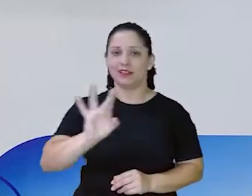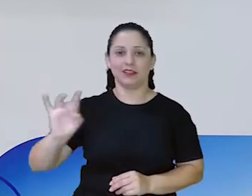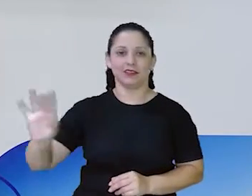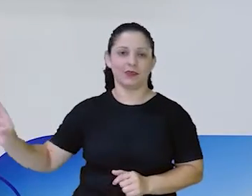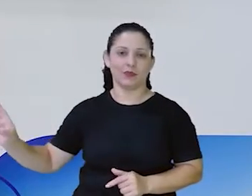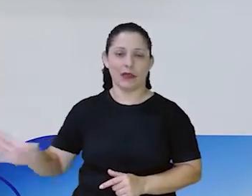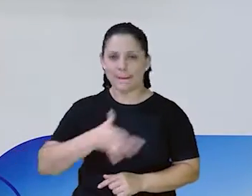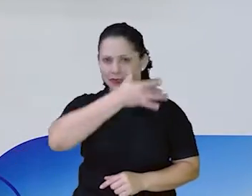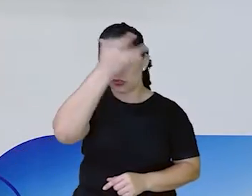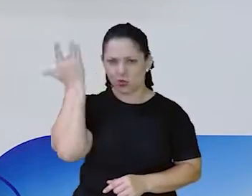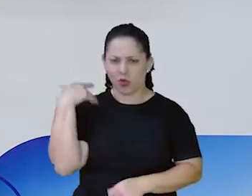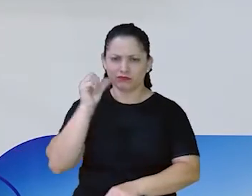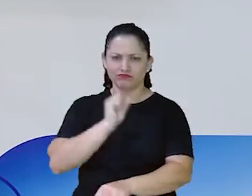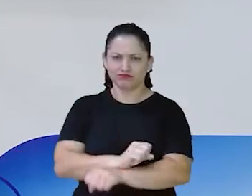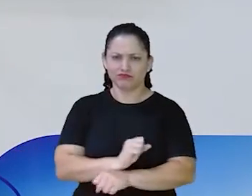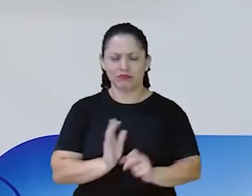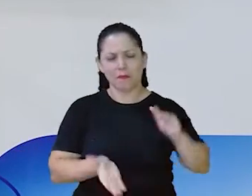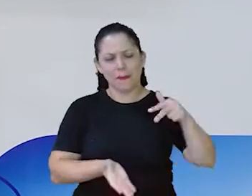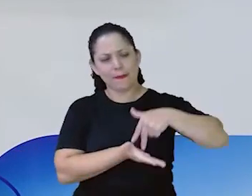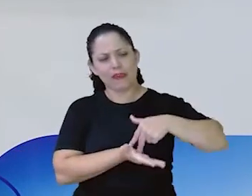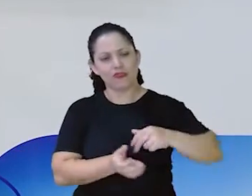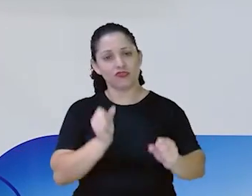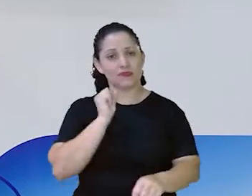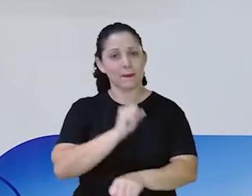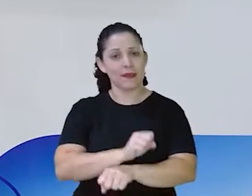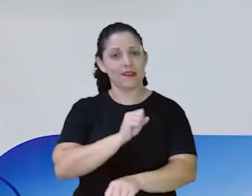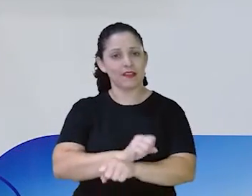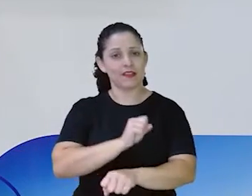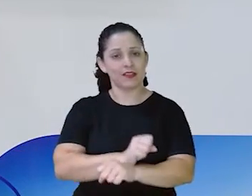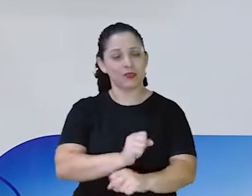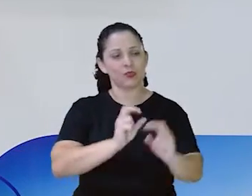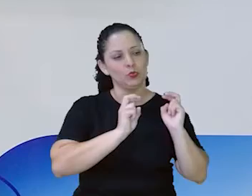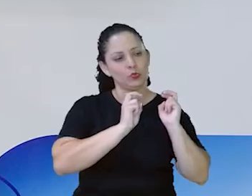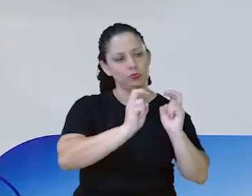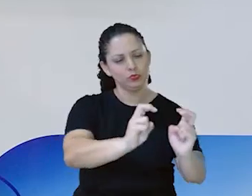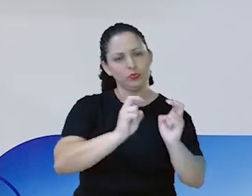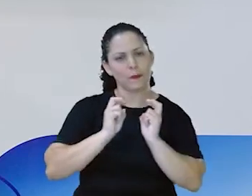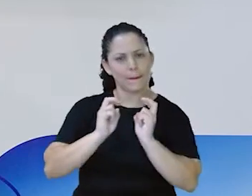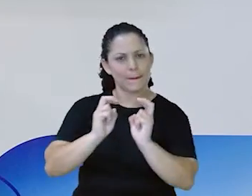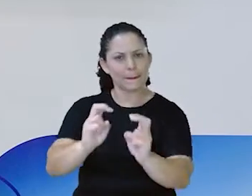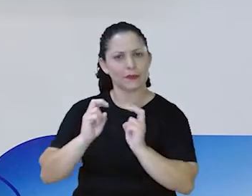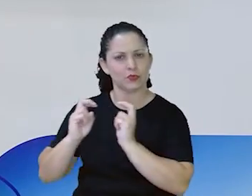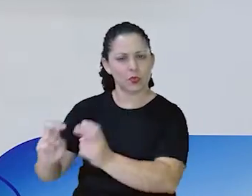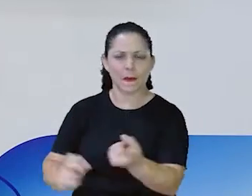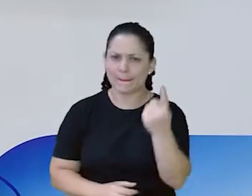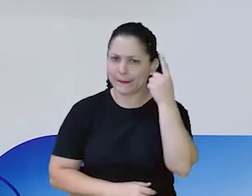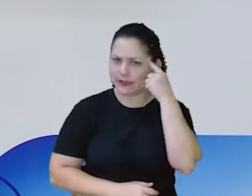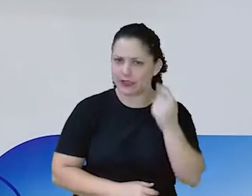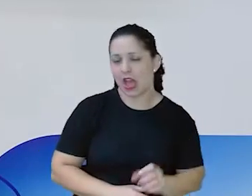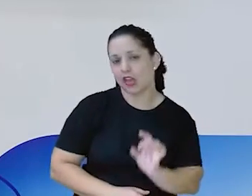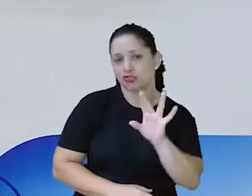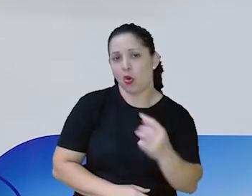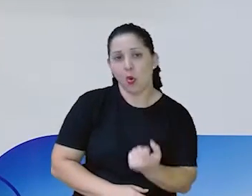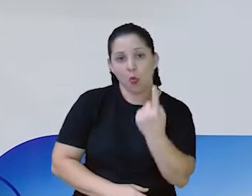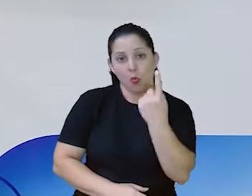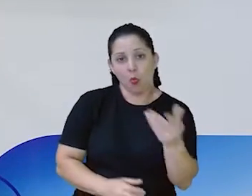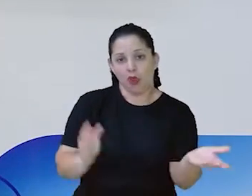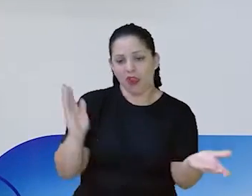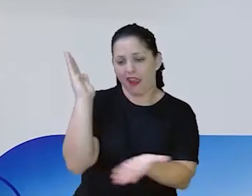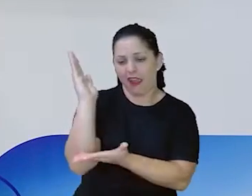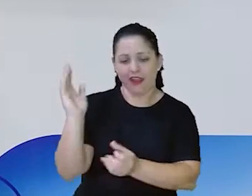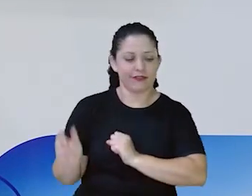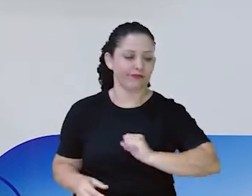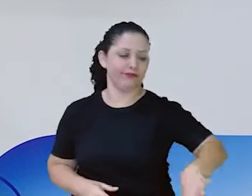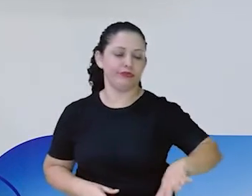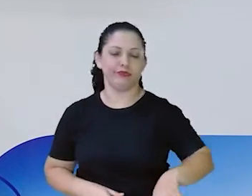ali esperando o seu trem, esperando a sua composição chegar para ir para casa, cada pessoa pensa assim, mas é só uma garrafa, aí joga.